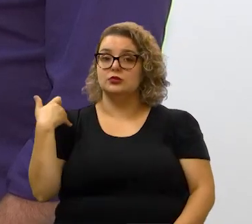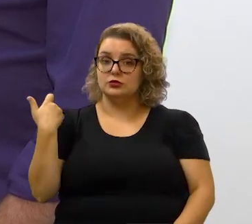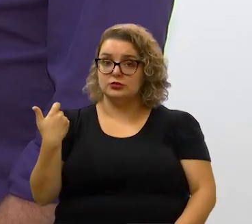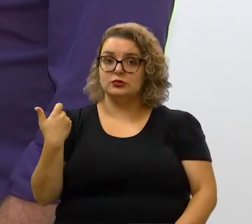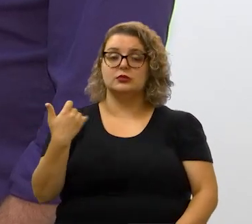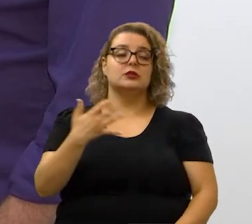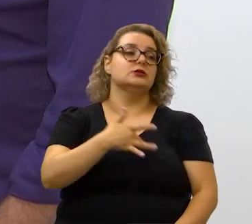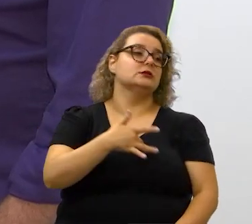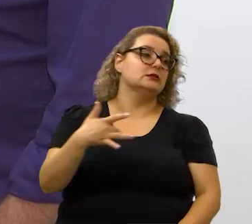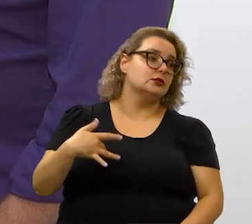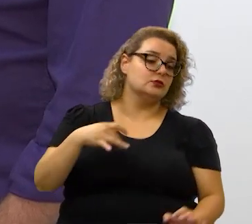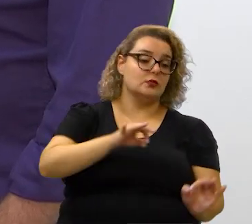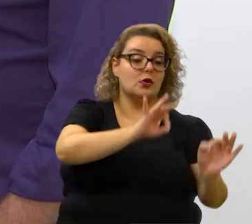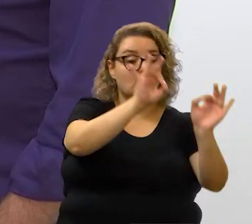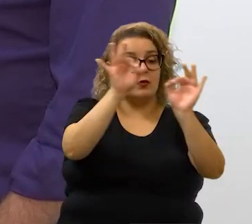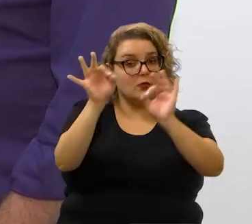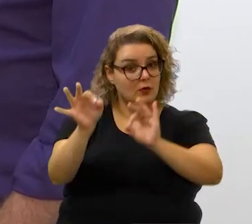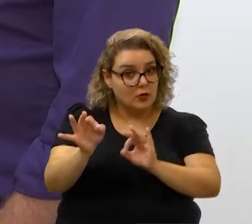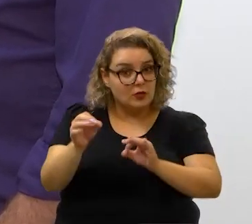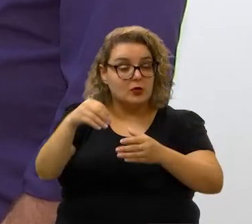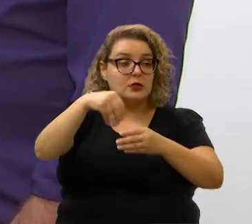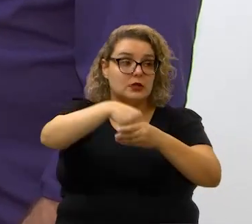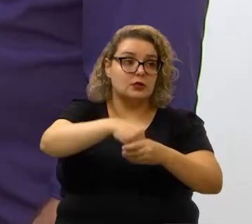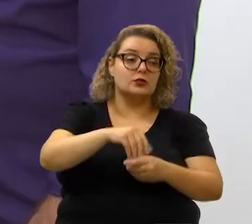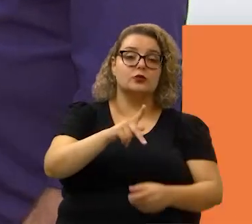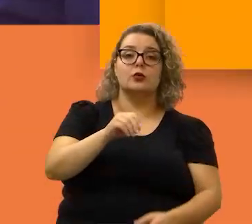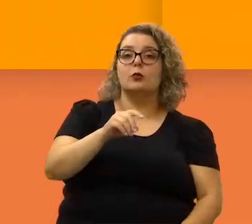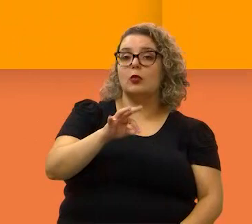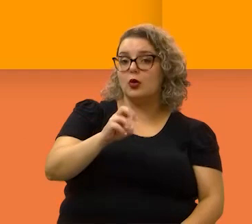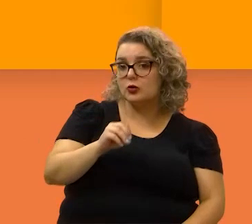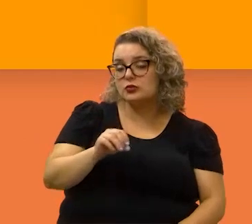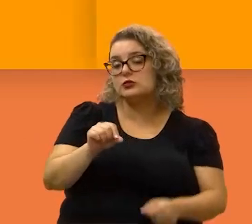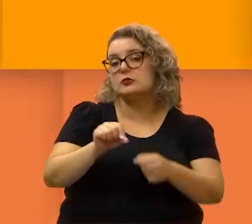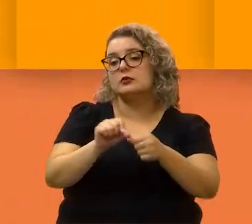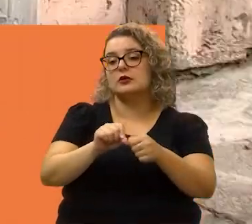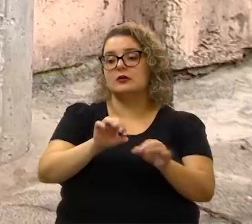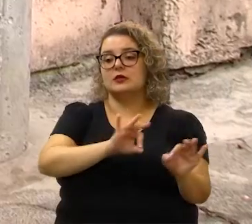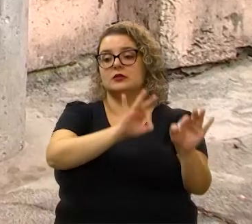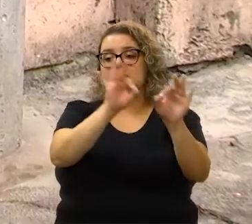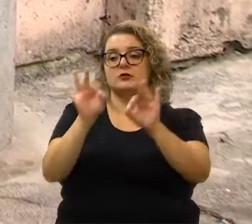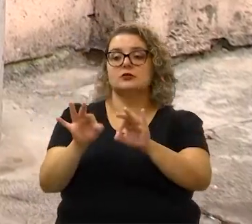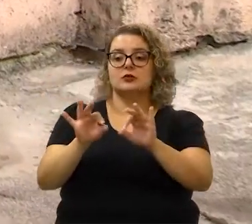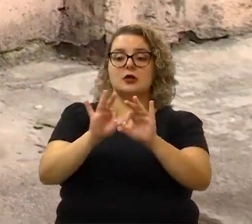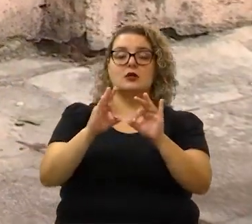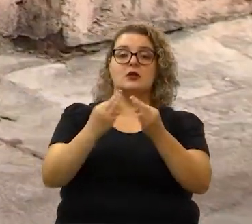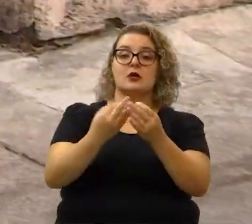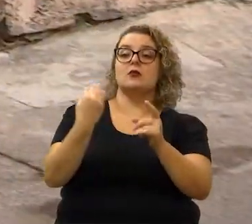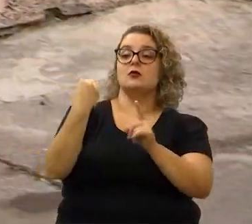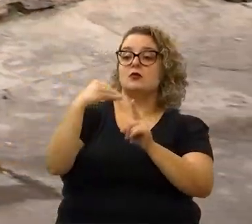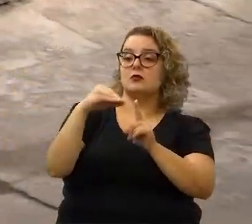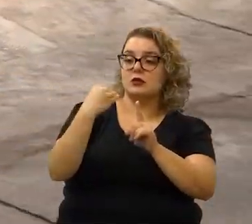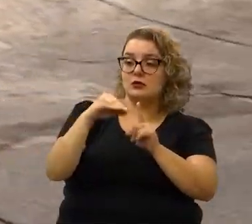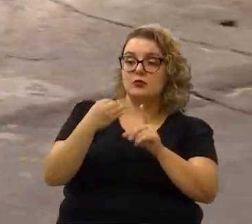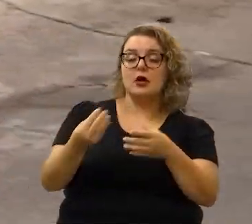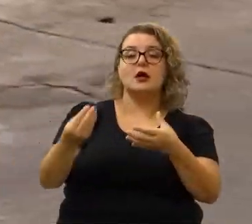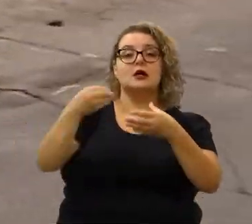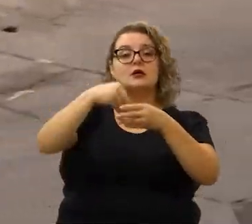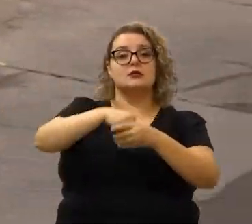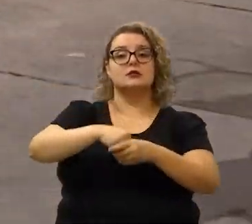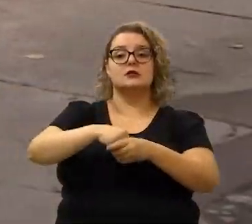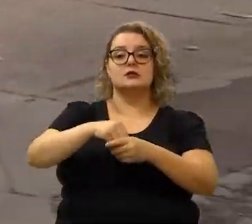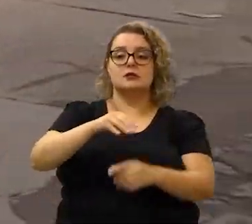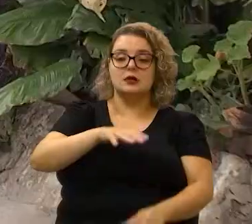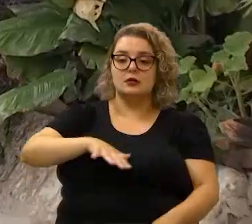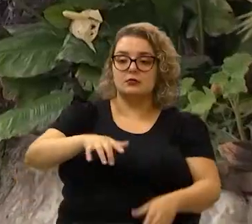mais perto no atendimento deles dentro do posto. Também fazemos acompanhamento das famílias em vulnerabilidade dentro da